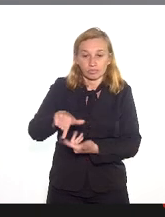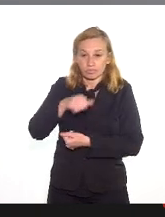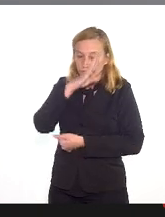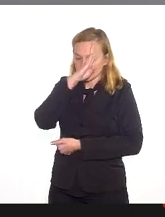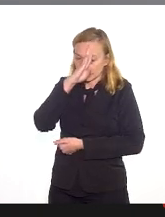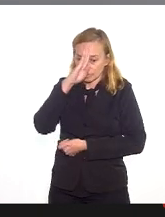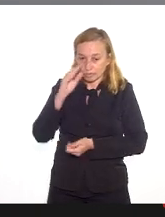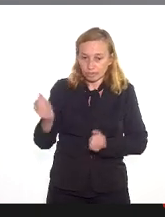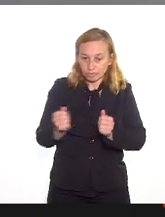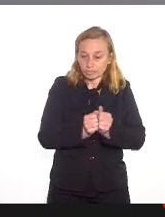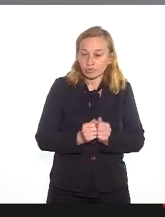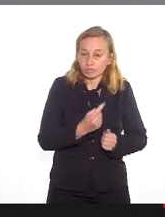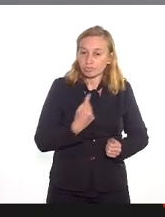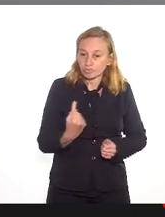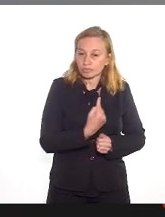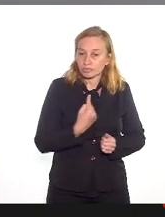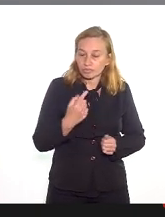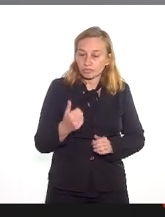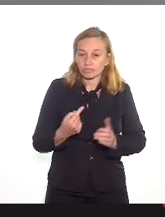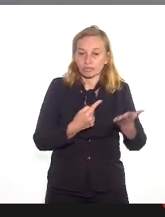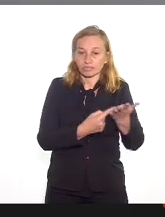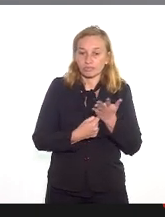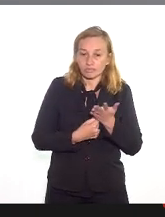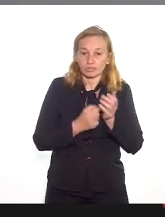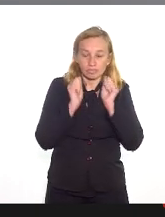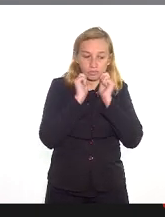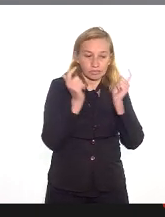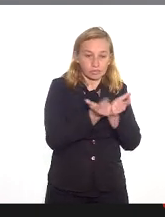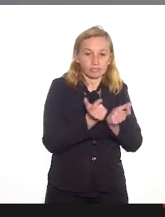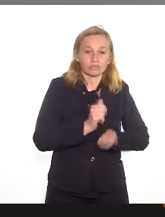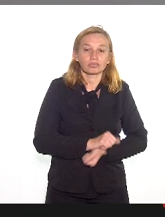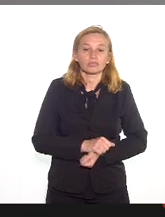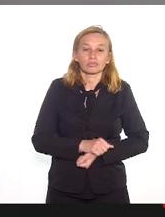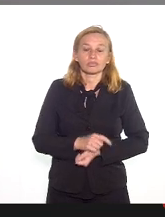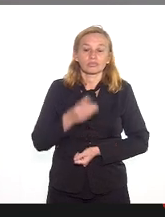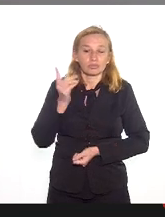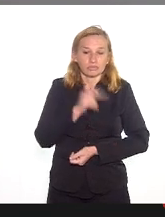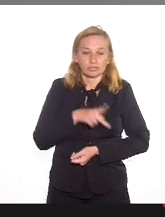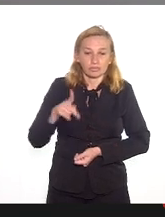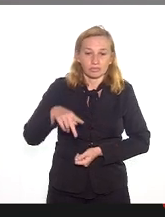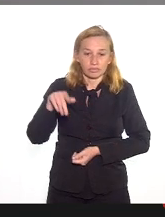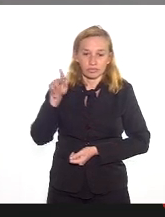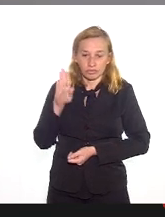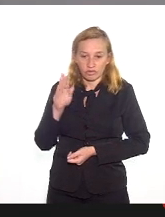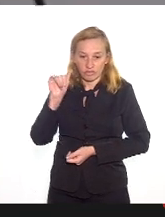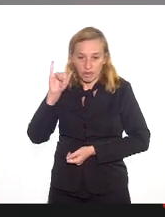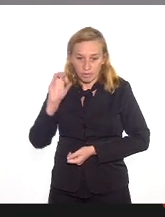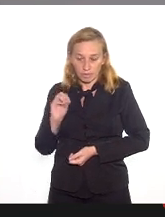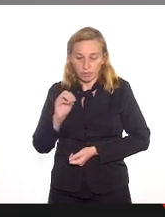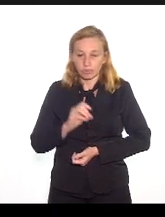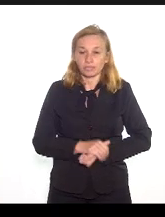estão conosco dando uma importante contribuição ao Parlamento Fluminense. Professor Fábio Barbosa Passos.